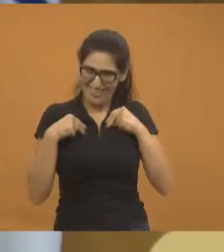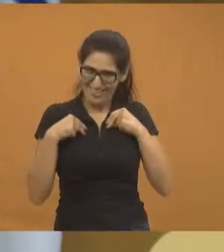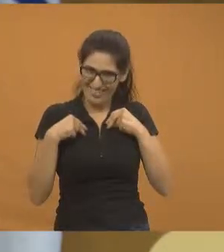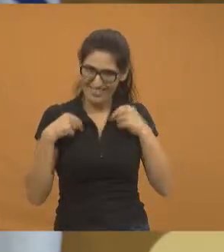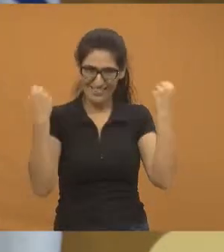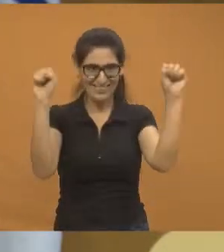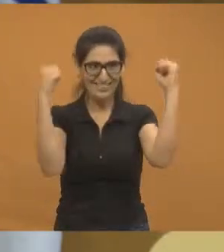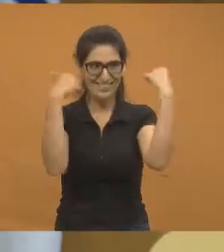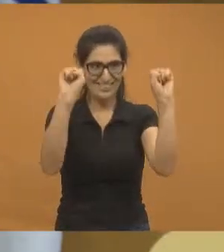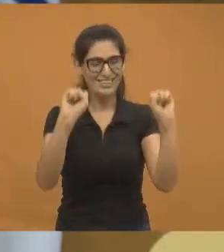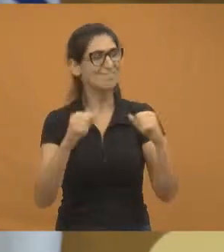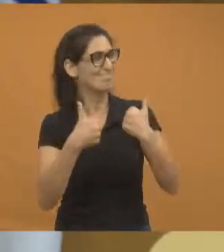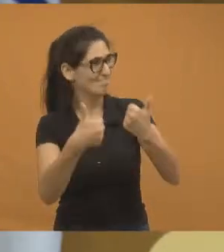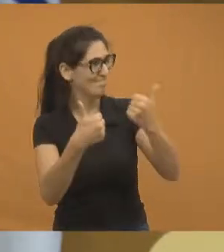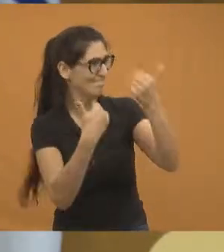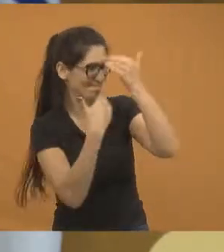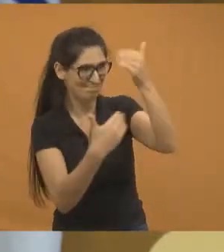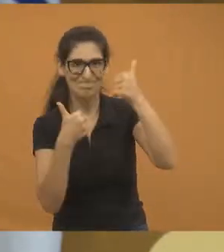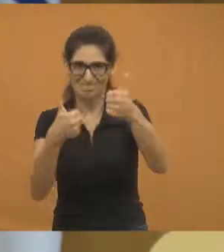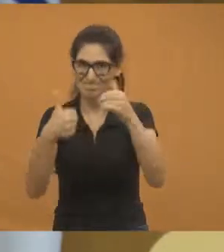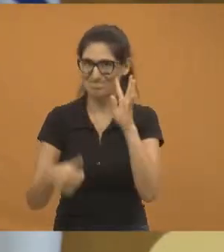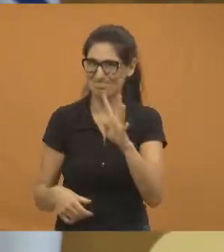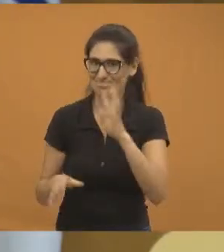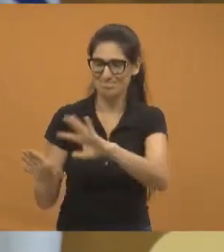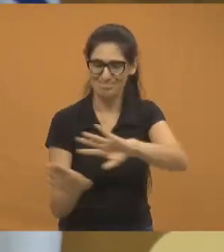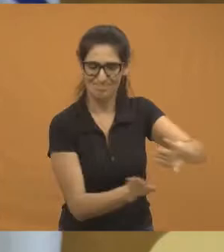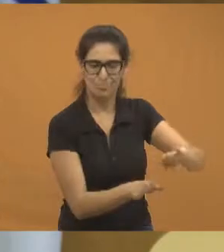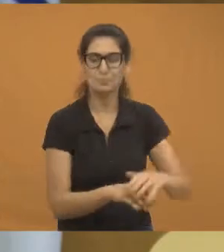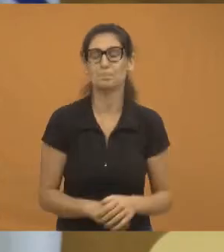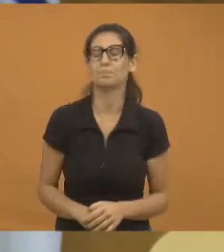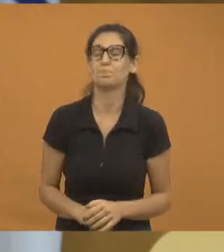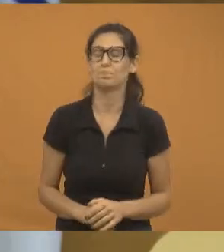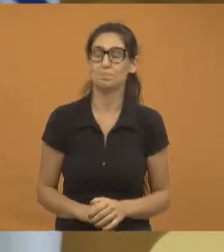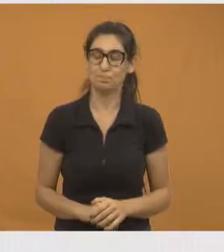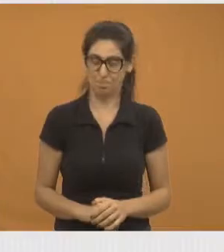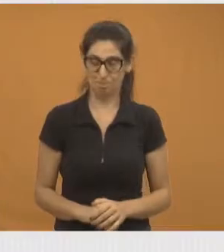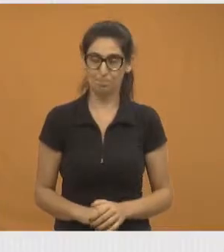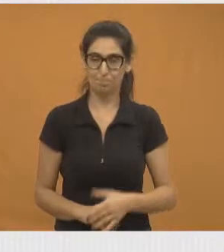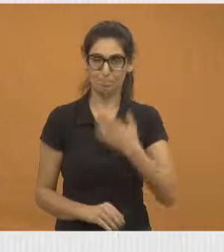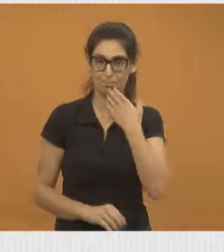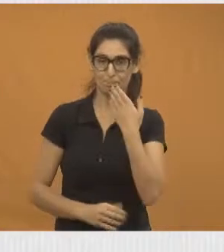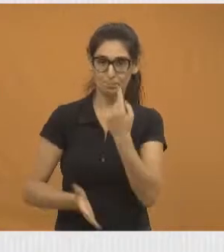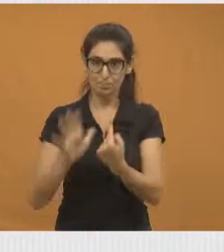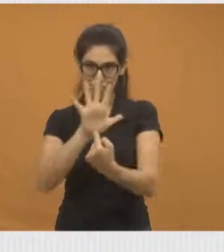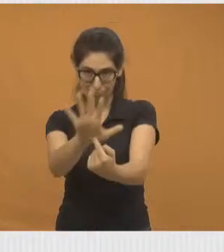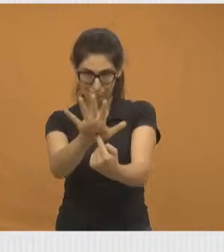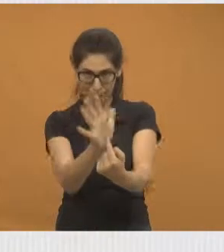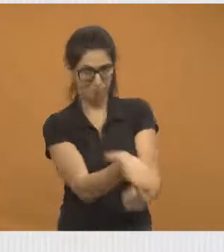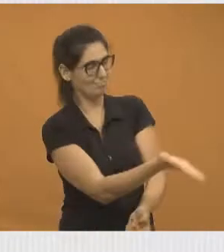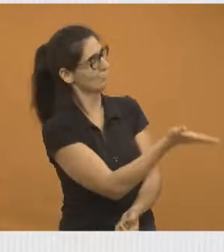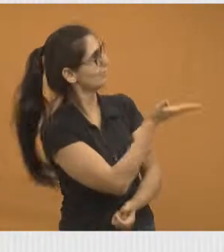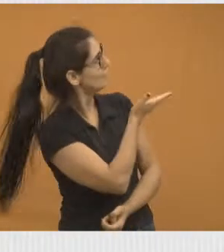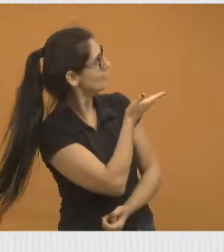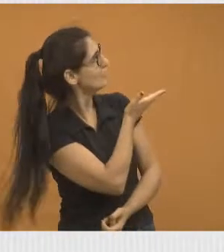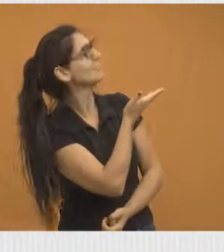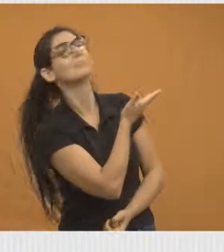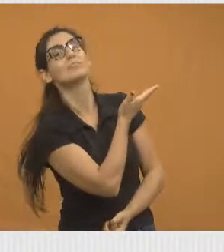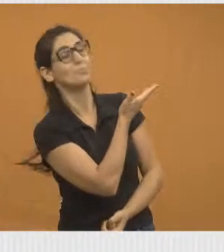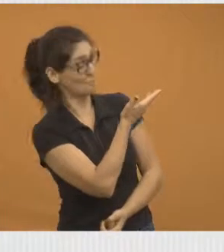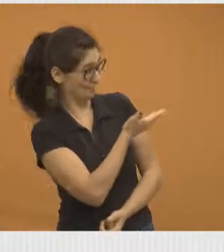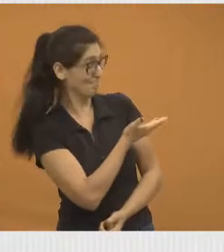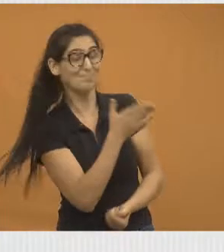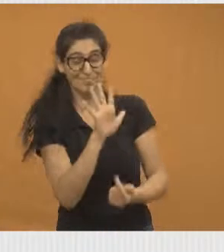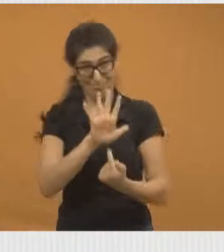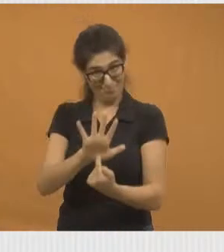quero começar antes de falar que não andam um pedir para colocar aqui os led nossos é